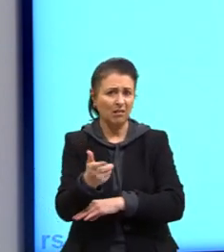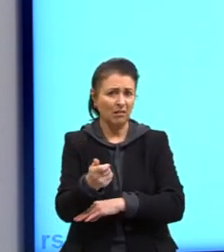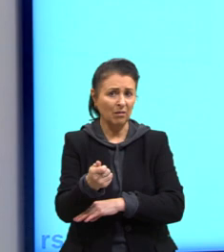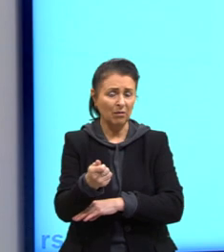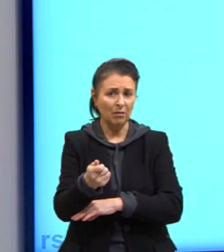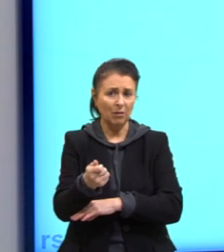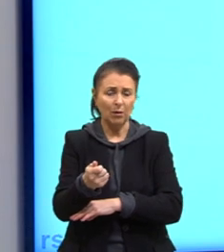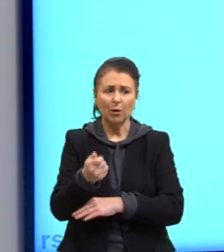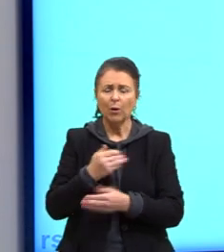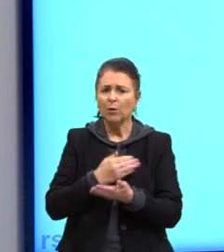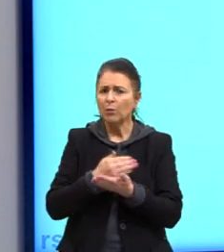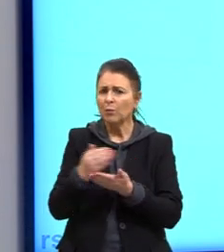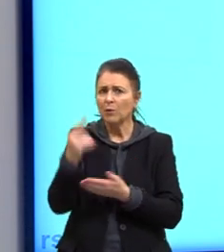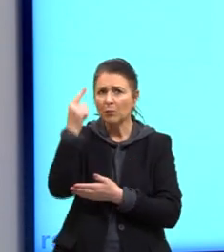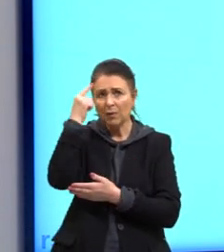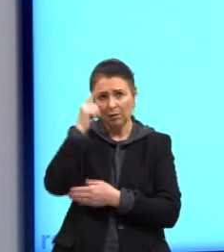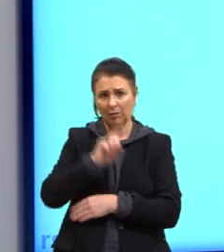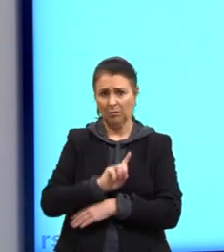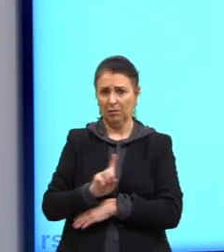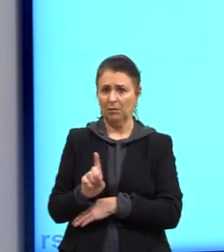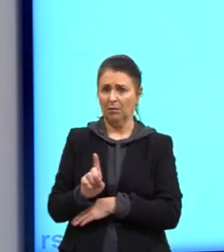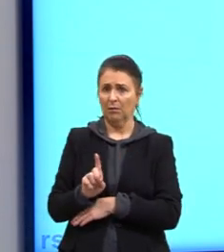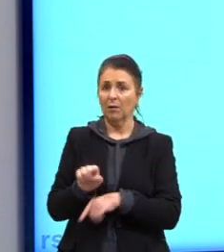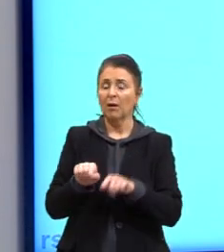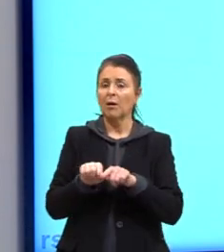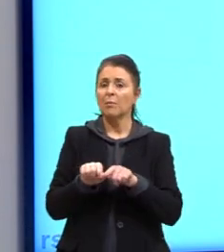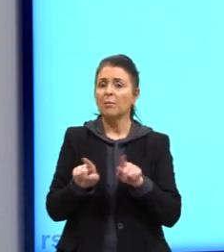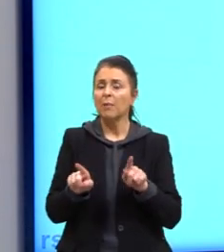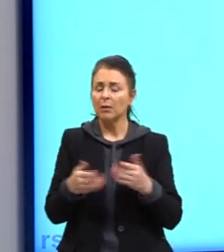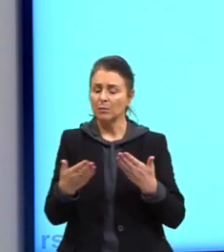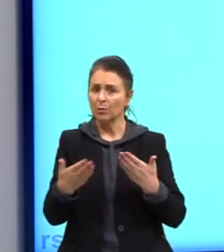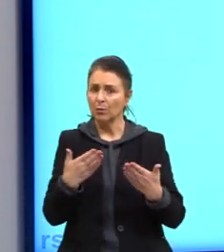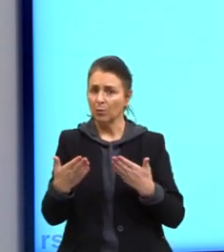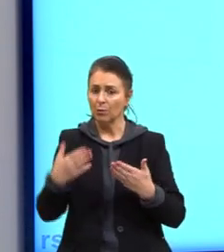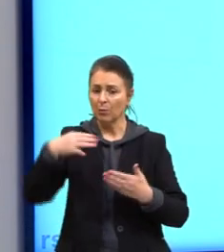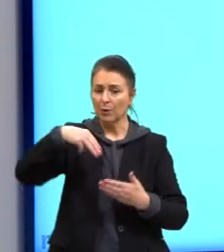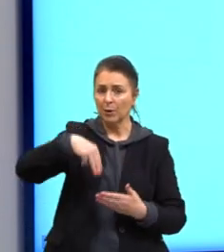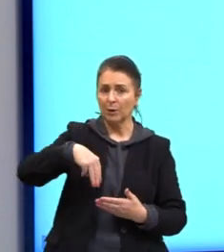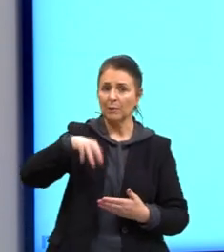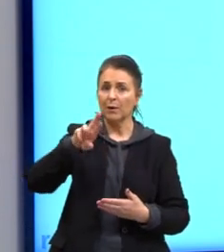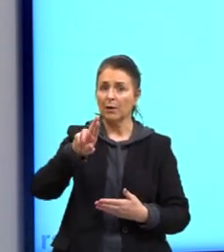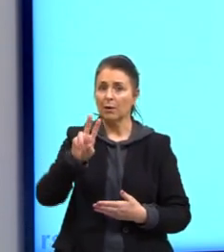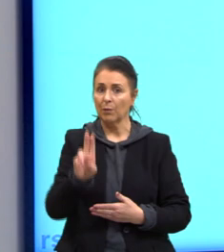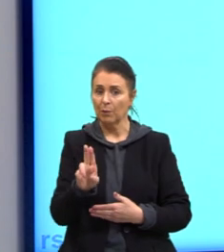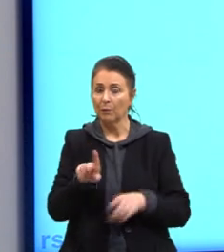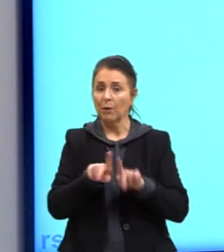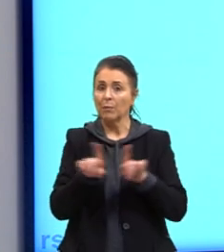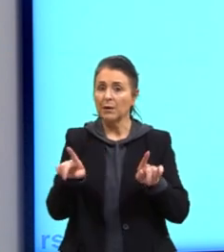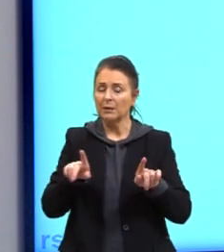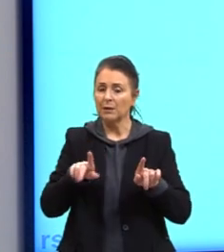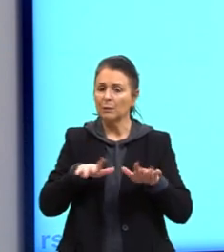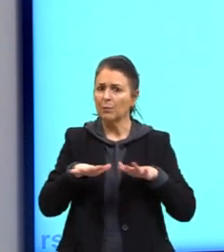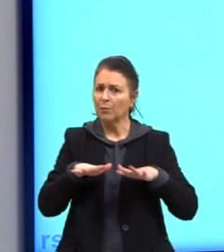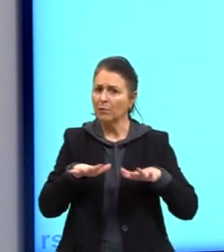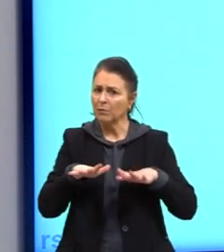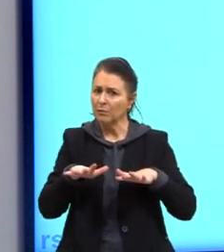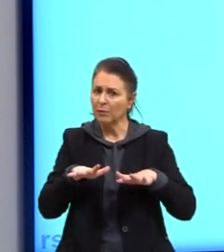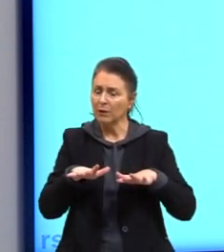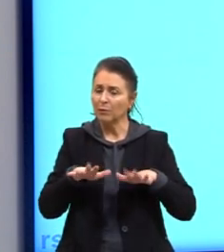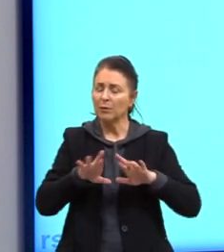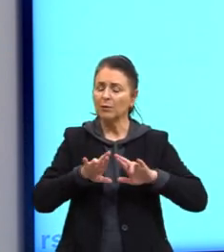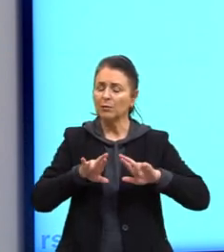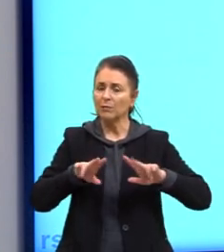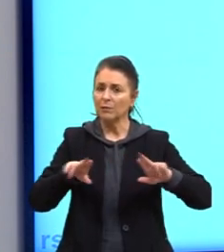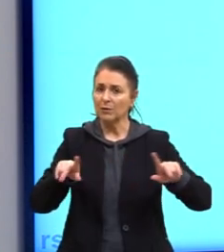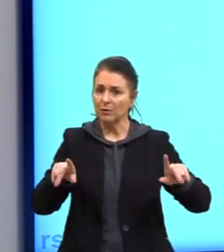disse a gente pode pensar que não não é comparando com o Mr mas esse movimento aqui ele é